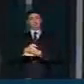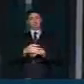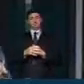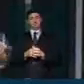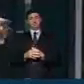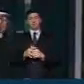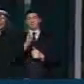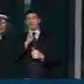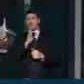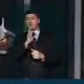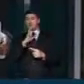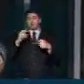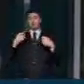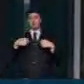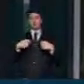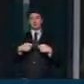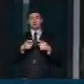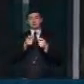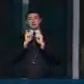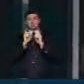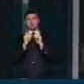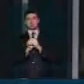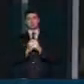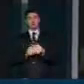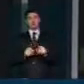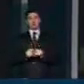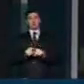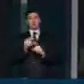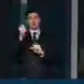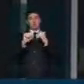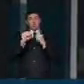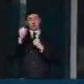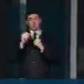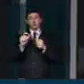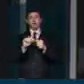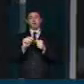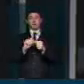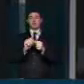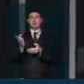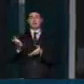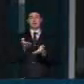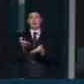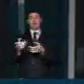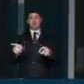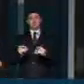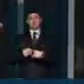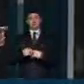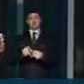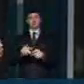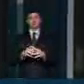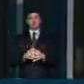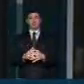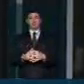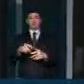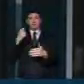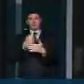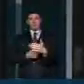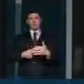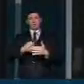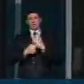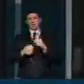aos conhecimentos necessários de gestão e de produção e de prestação de serviços, que tem lutado ao longo dos